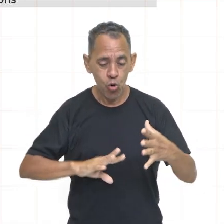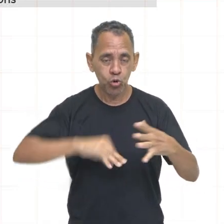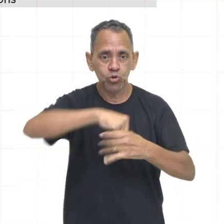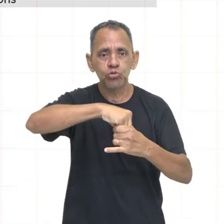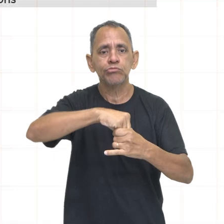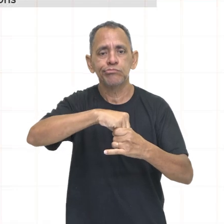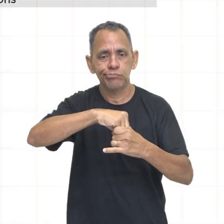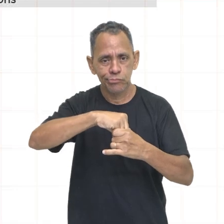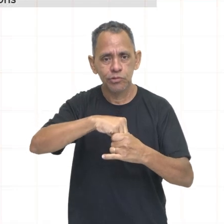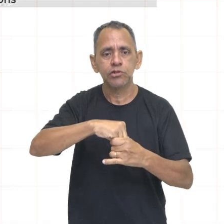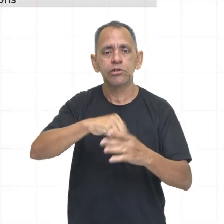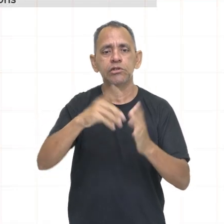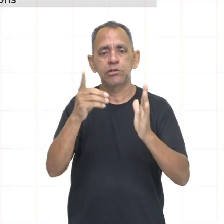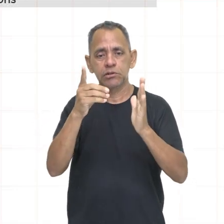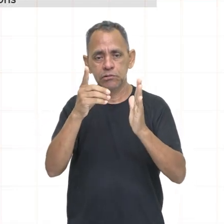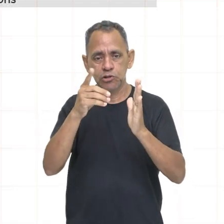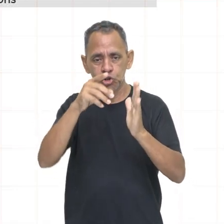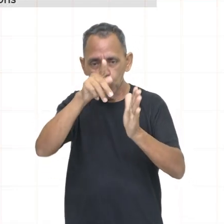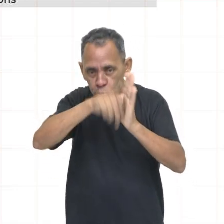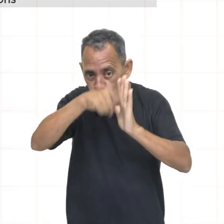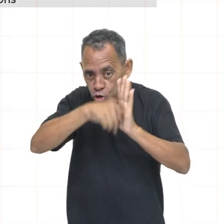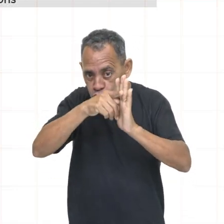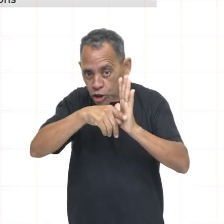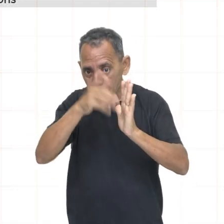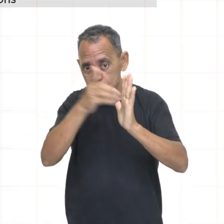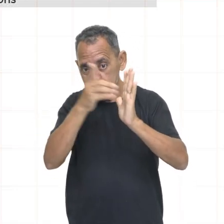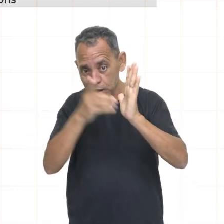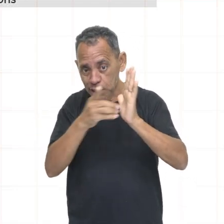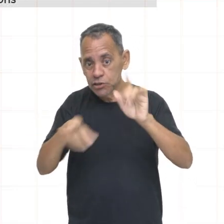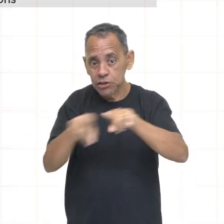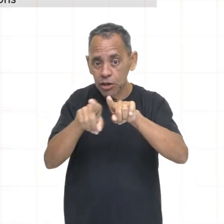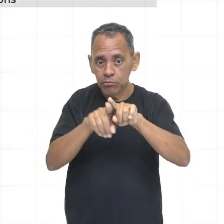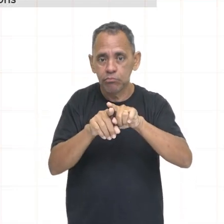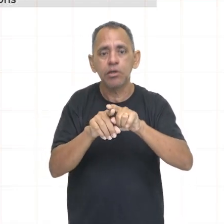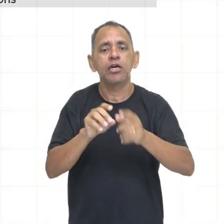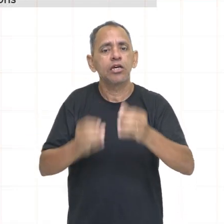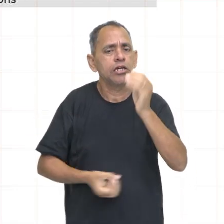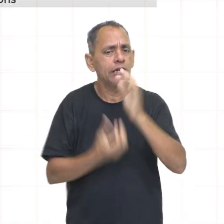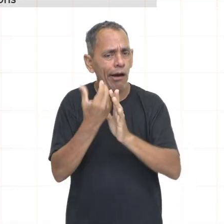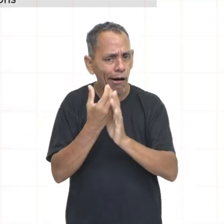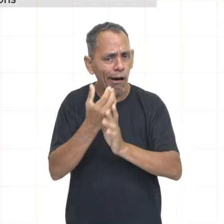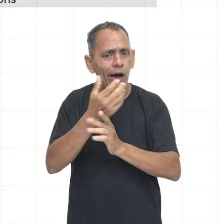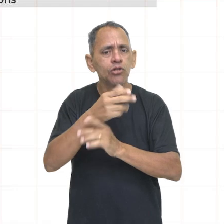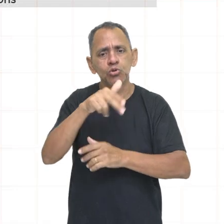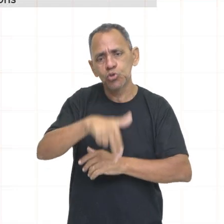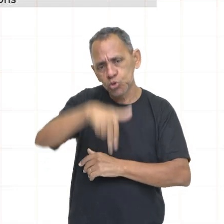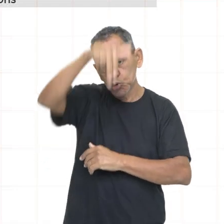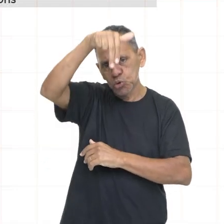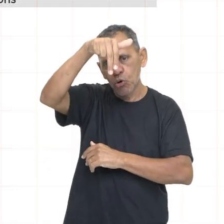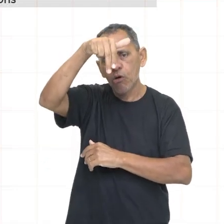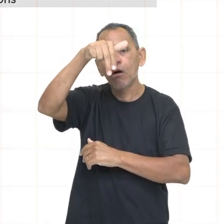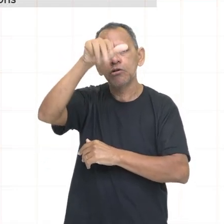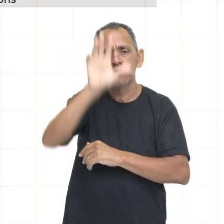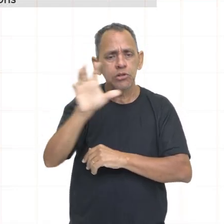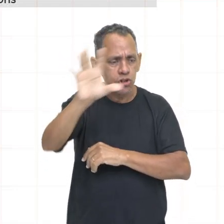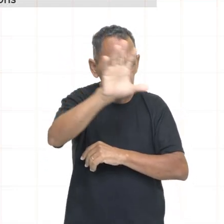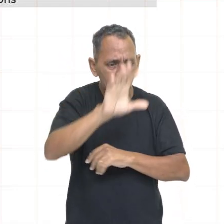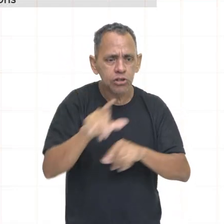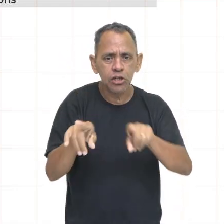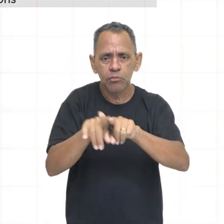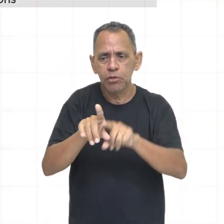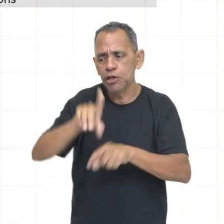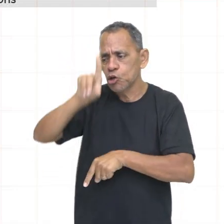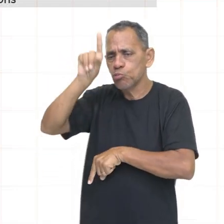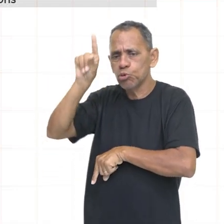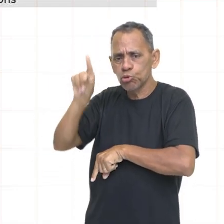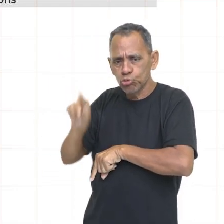medidas, projetos e decretos, implementados na região norte com a justificativa de